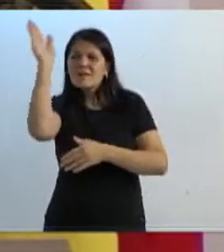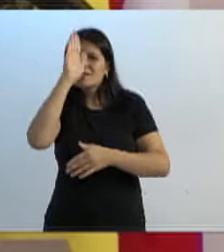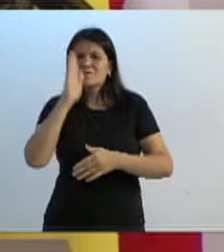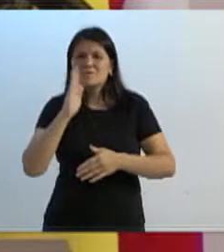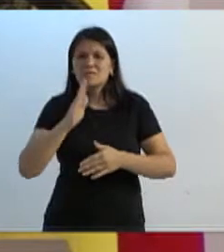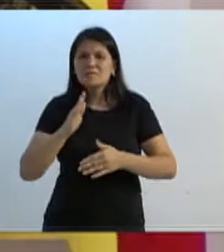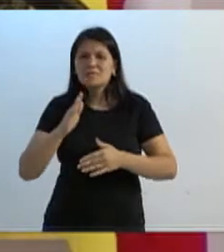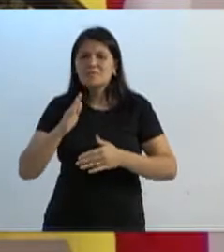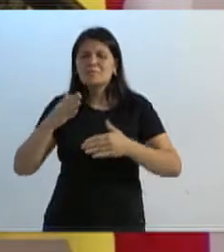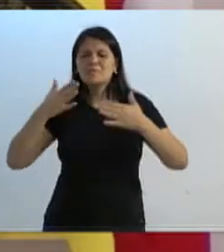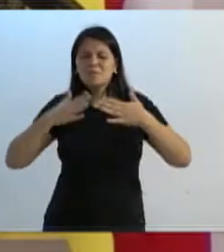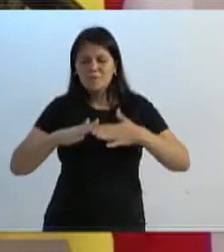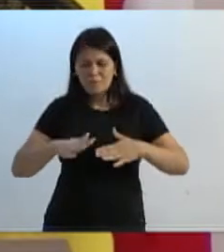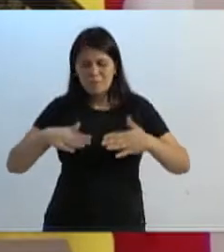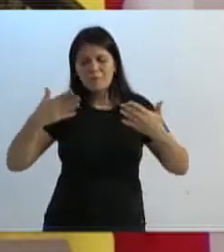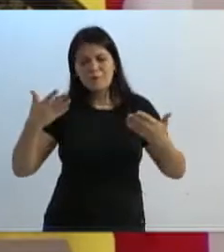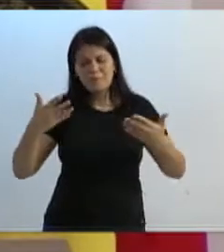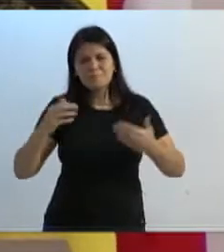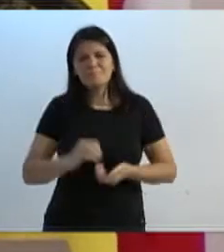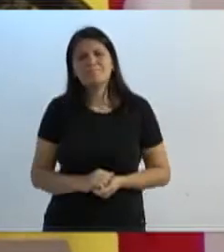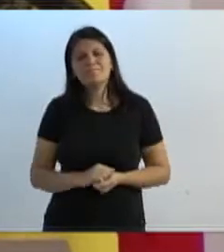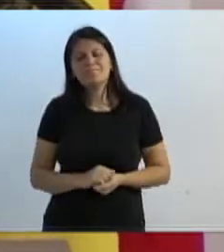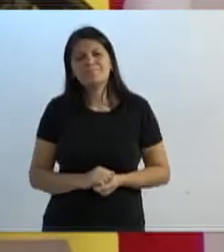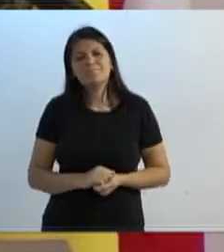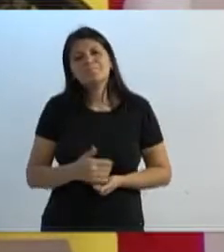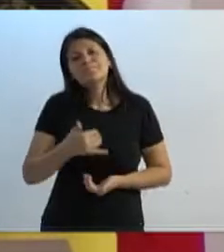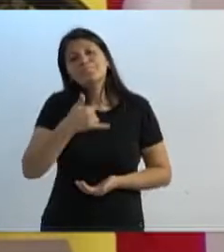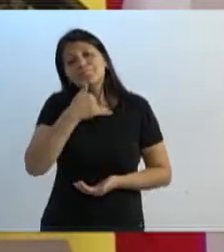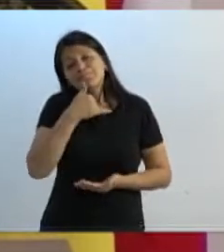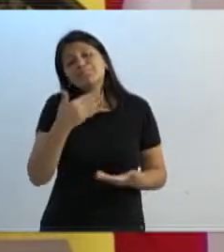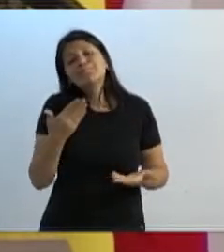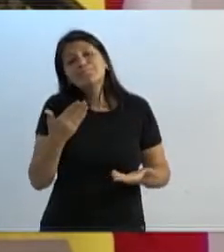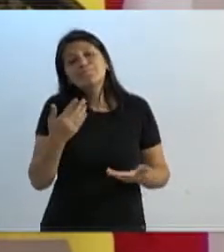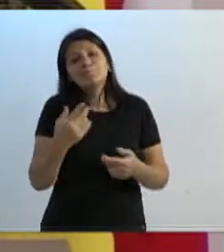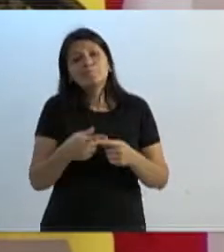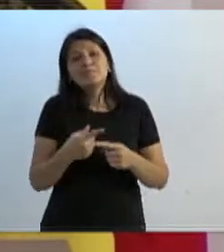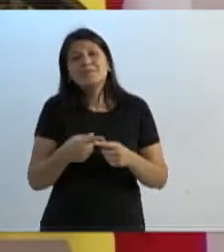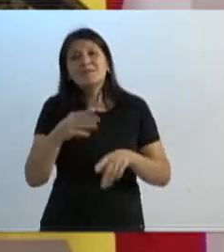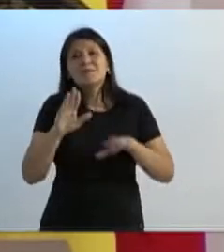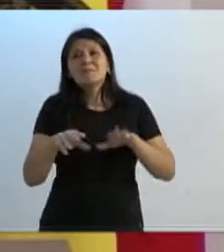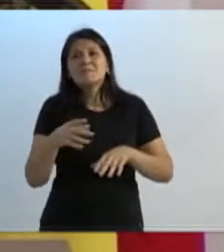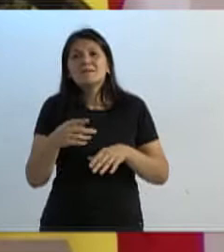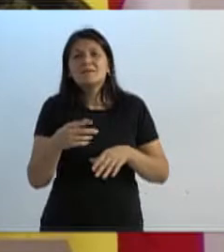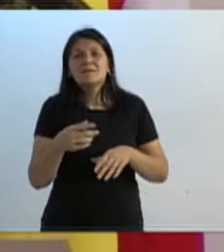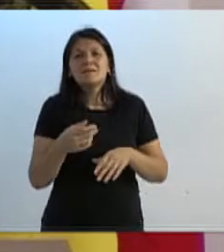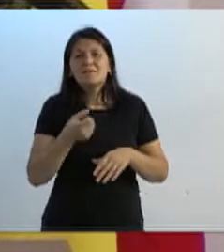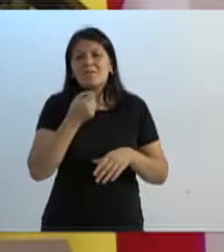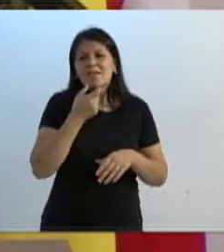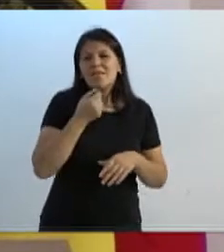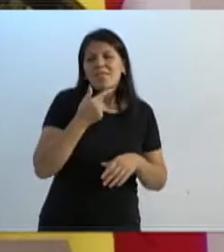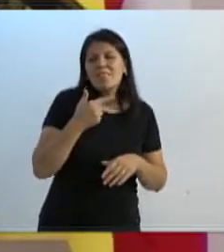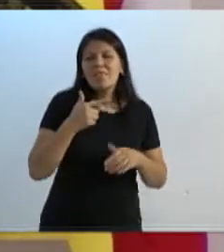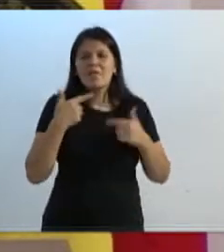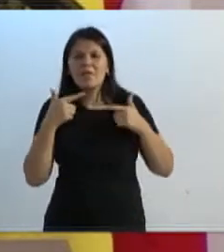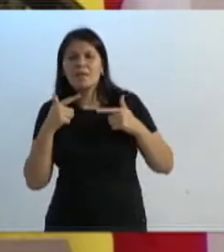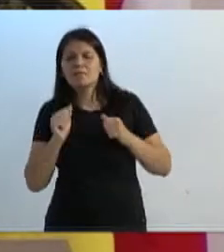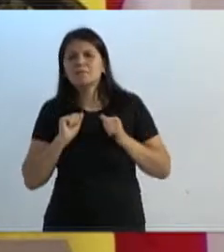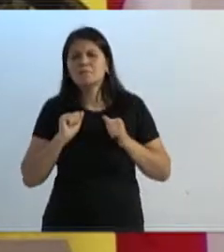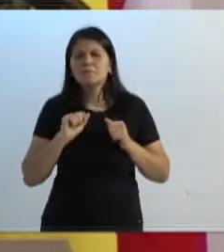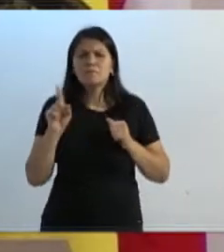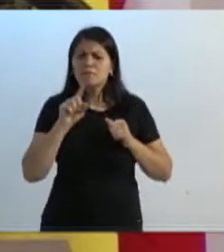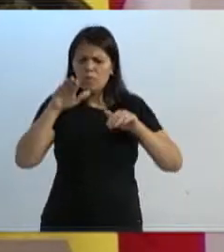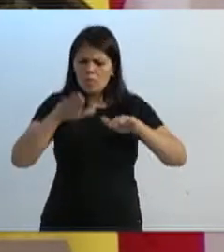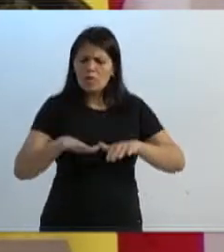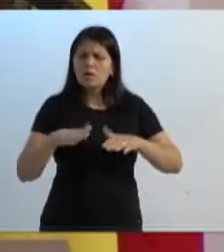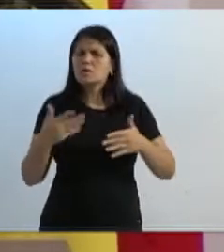Casa Legislativa. E lamento que aqueles que porventura fizeram algumas piadas e algumas questões, não estão aqui, porque a nossa